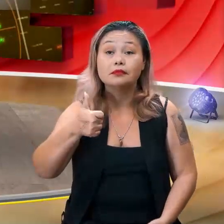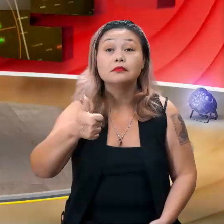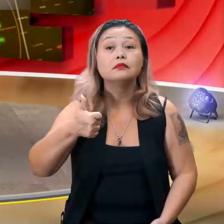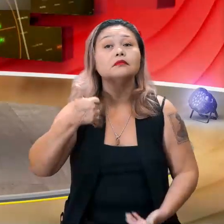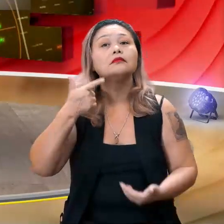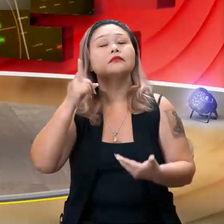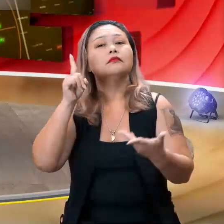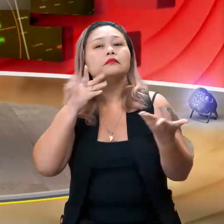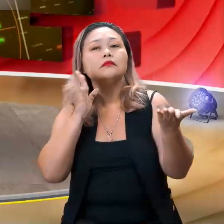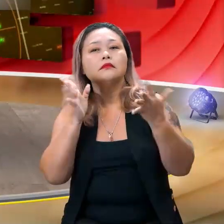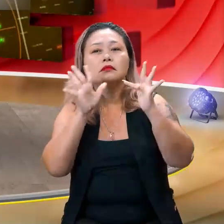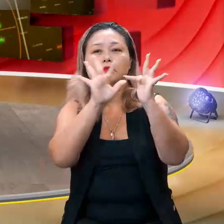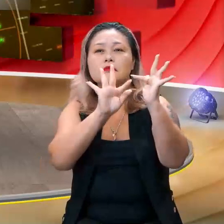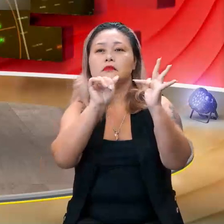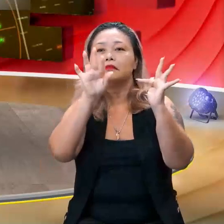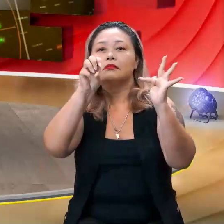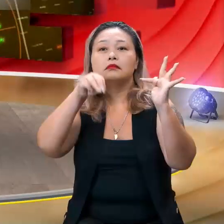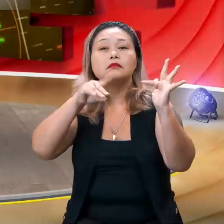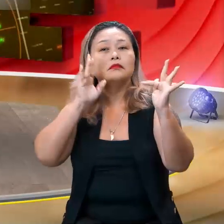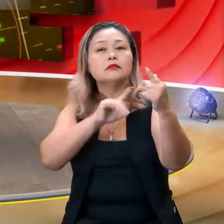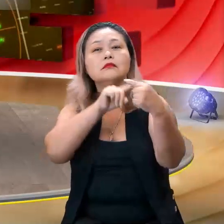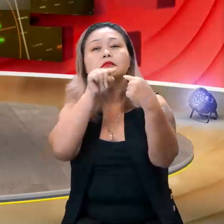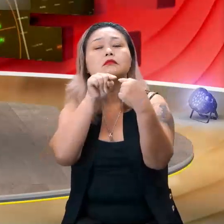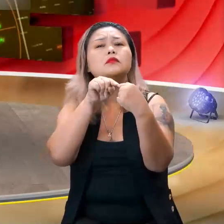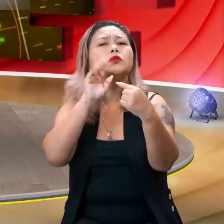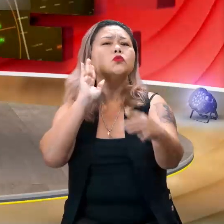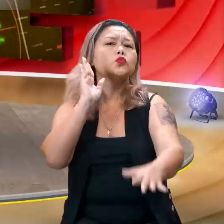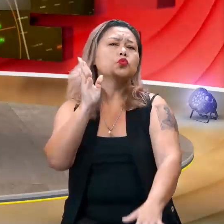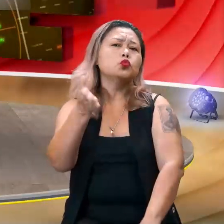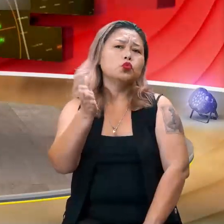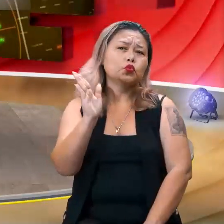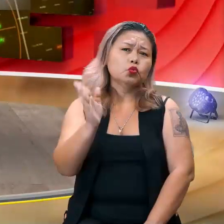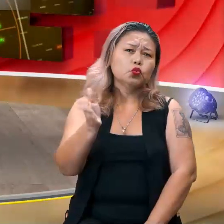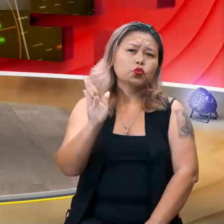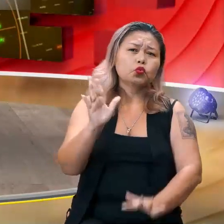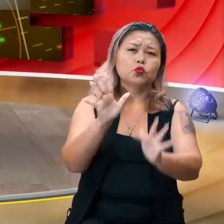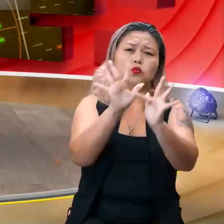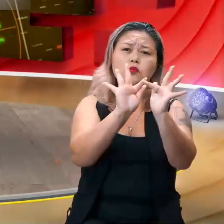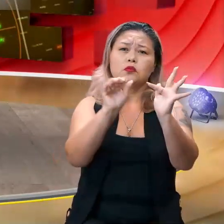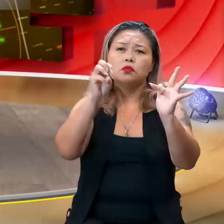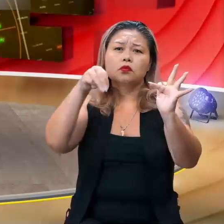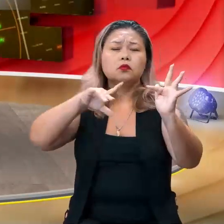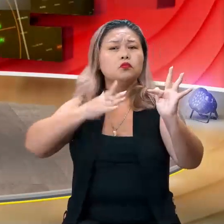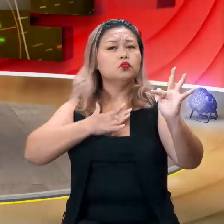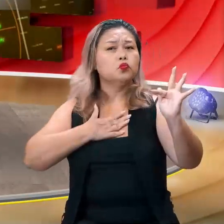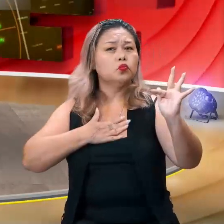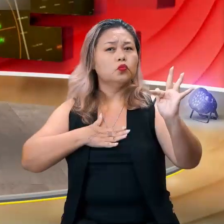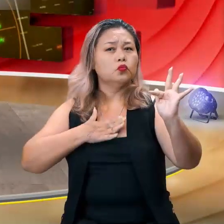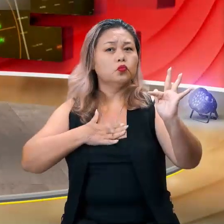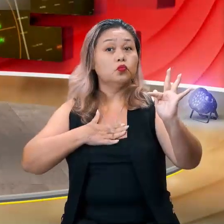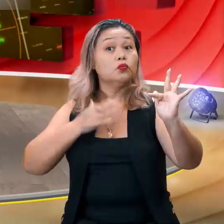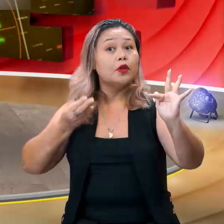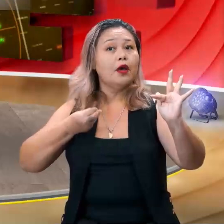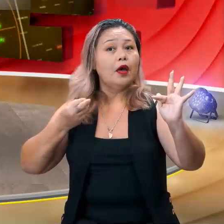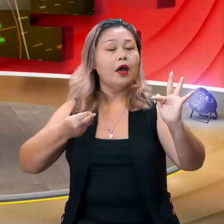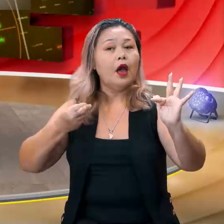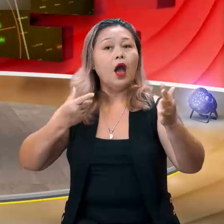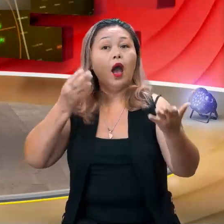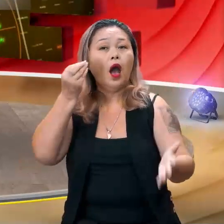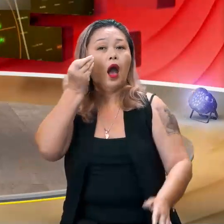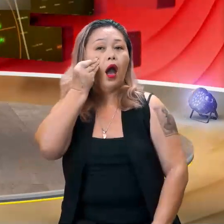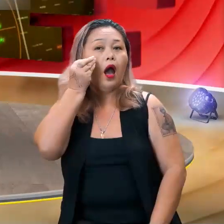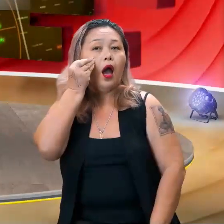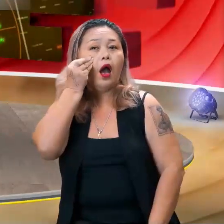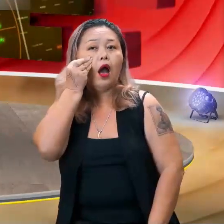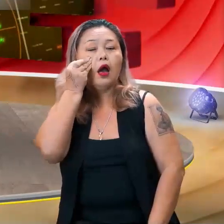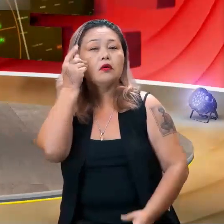entendimento de função se dá nesse sentido e já vira uma função afim. E aí vai ficar tranquilo. E para isso, vamos verificar o grau